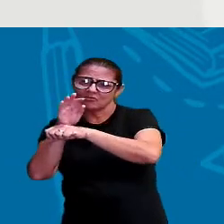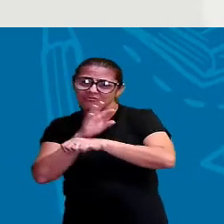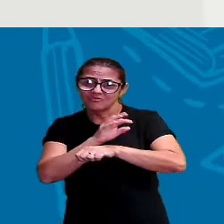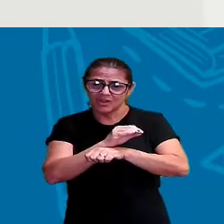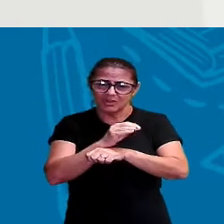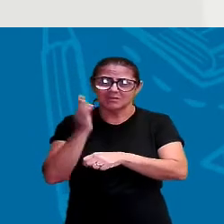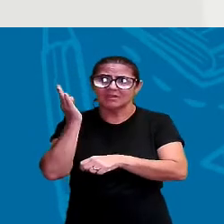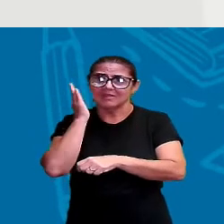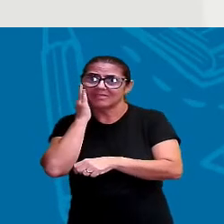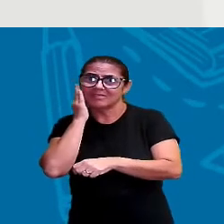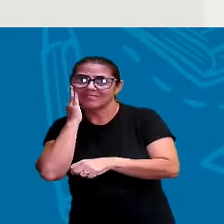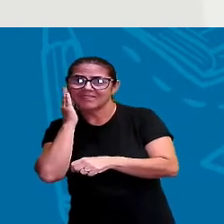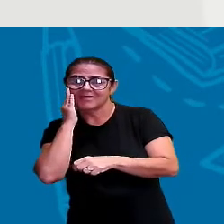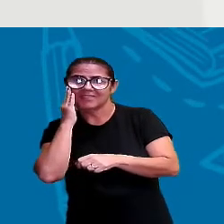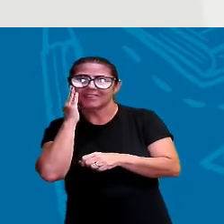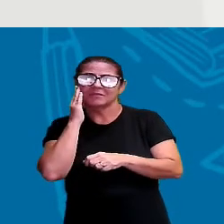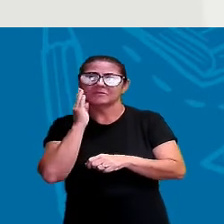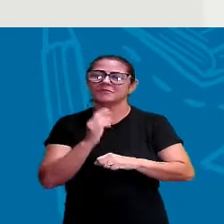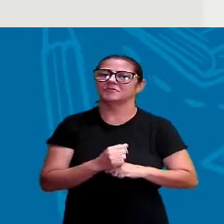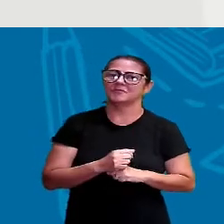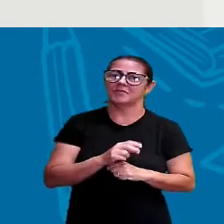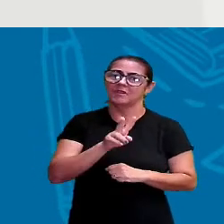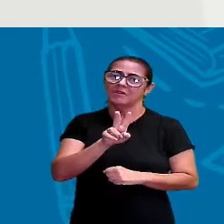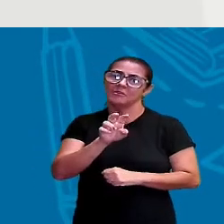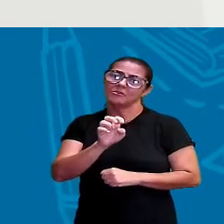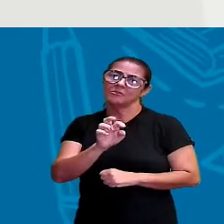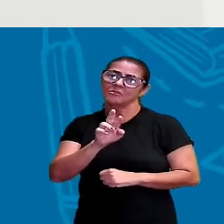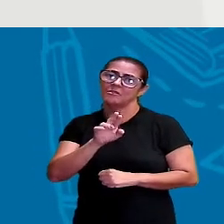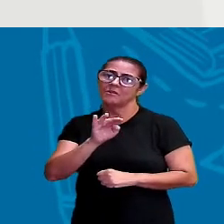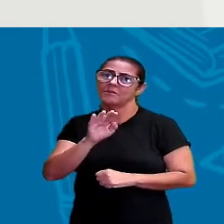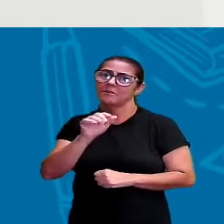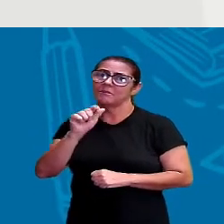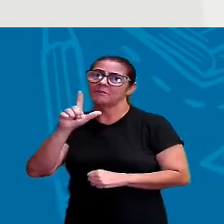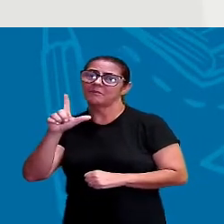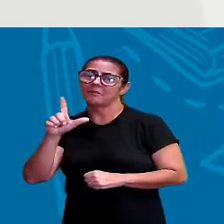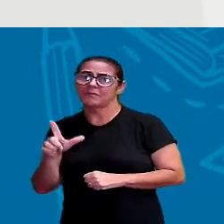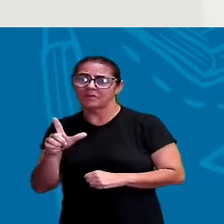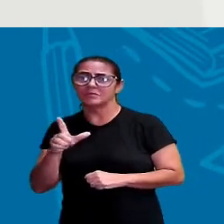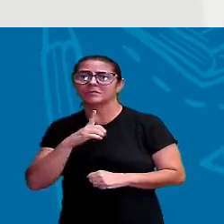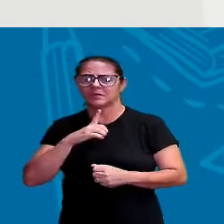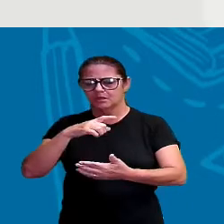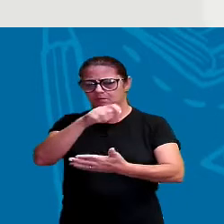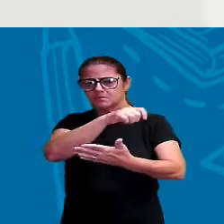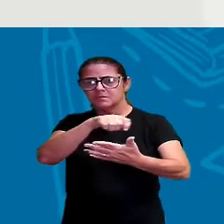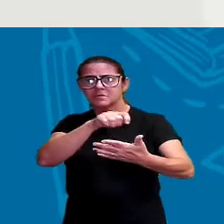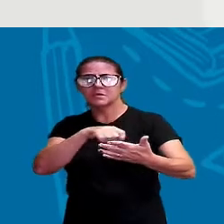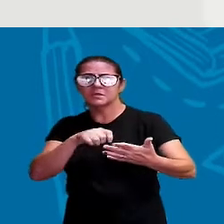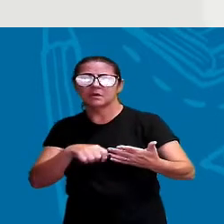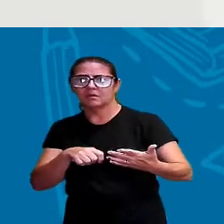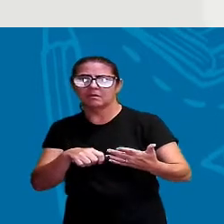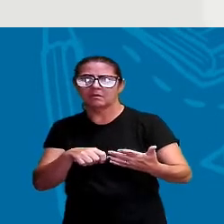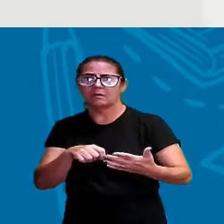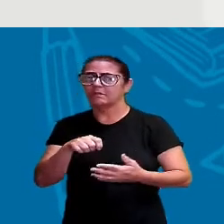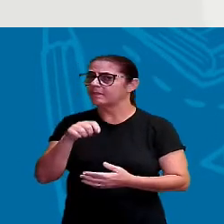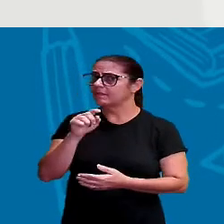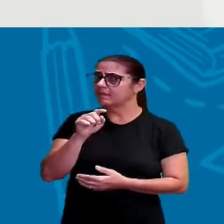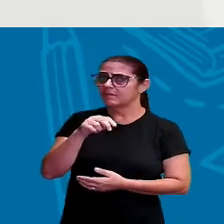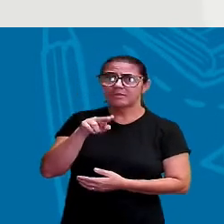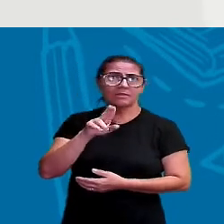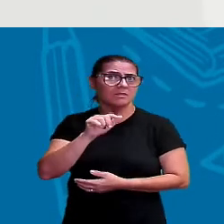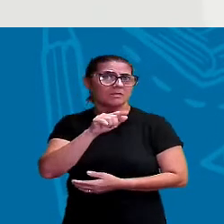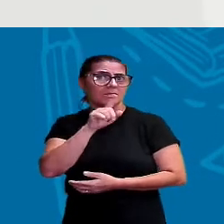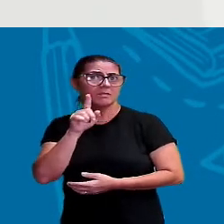entender a situação. Verbal possui escrita. Não verbal é apenas a imagem, para a gente fazer a leitura de